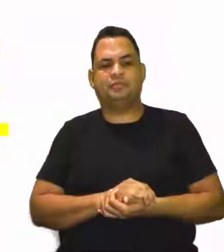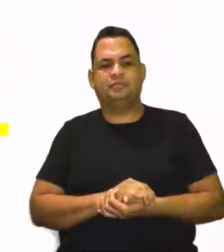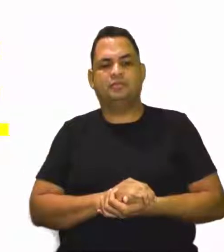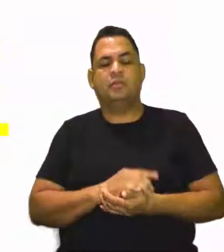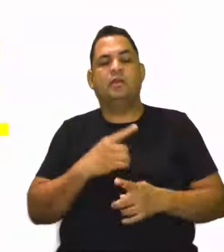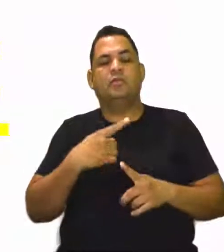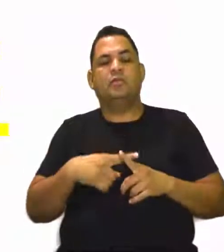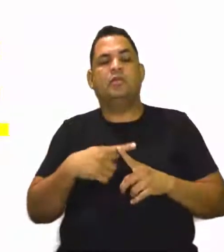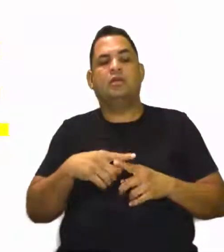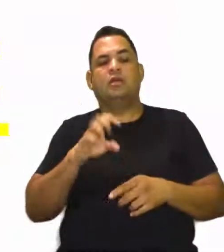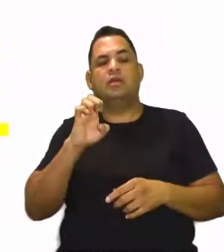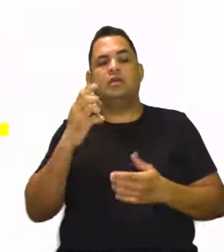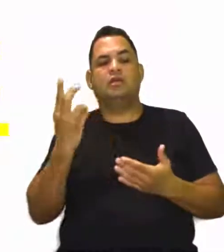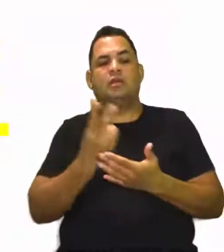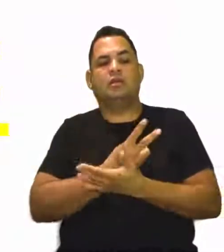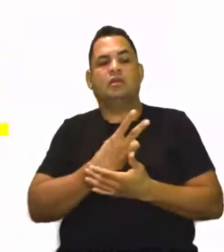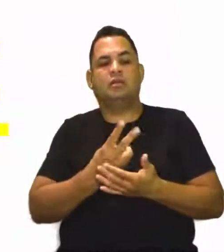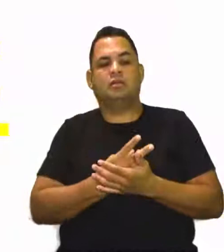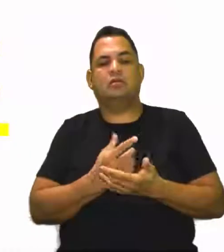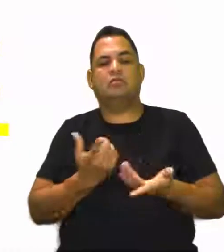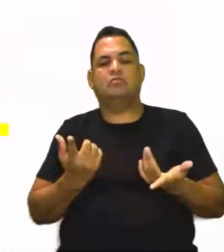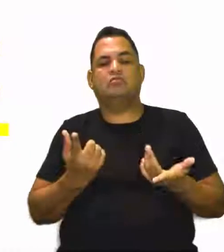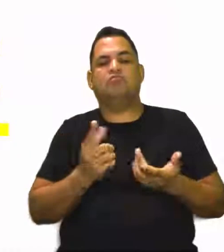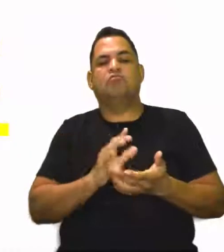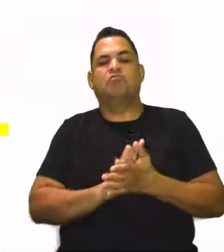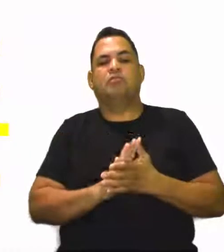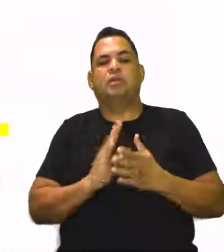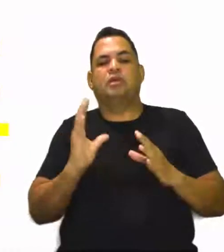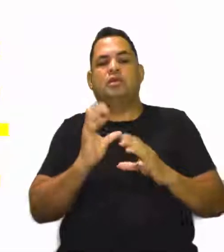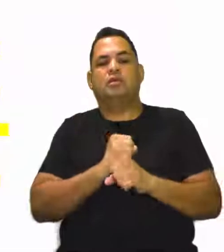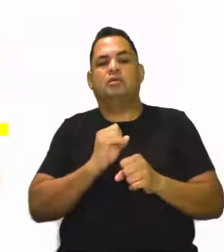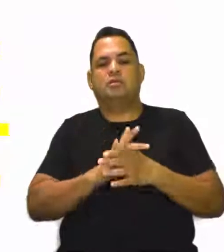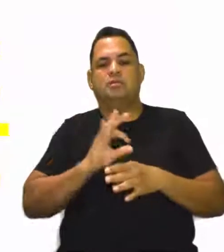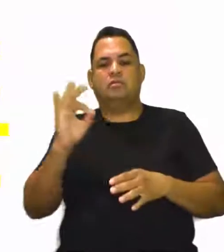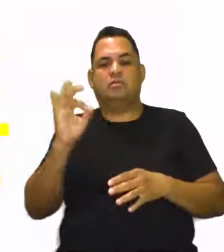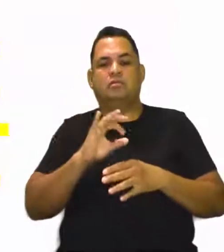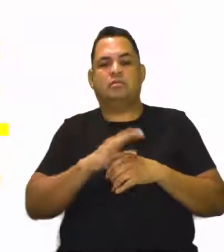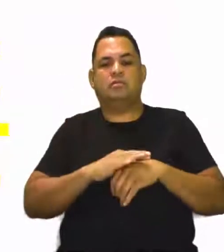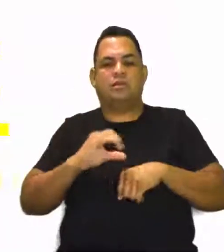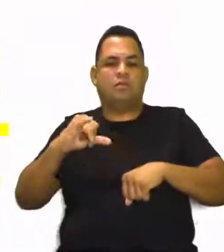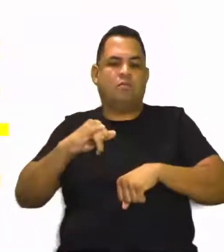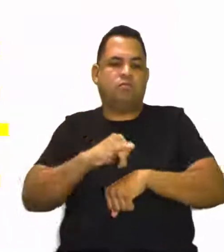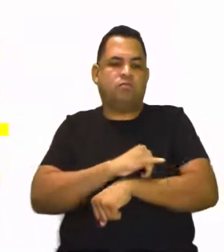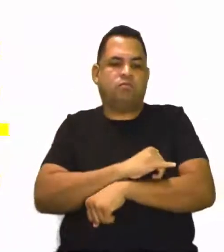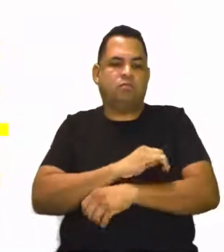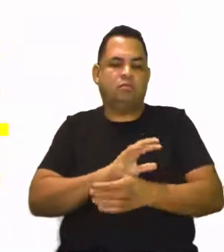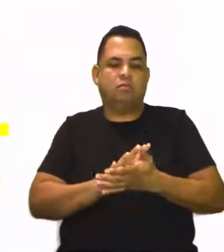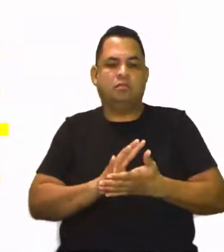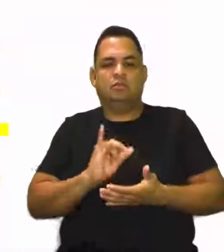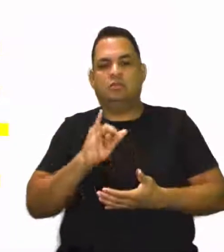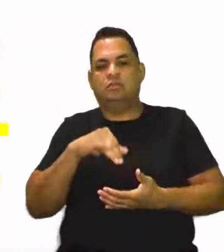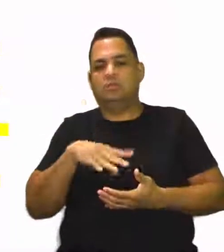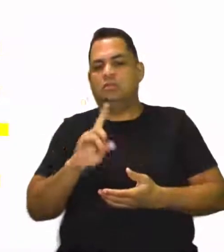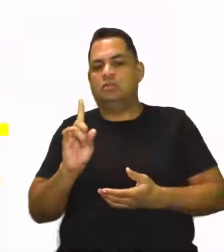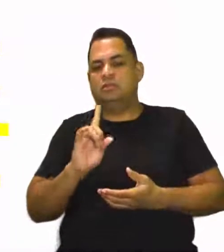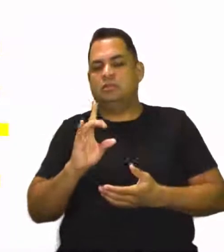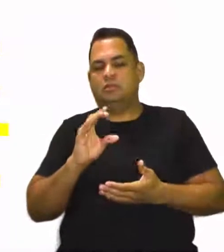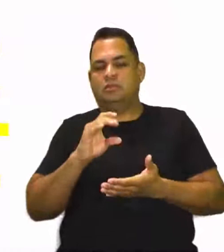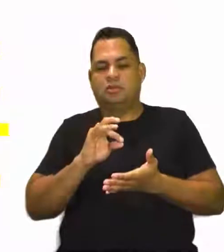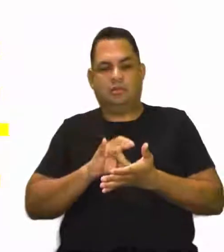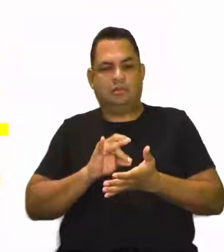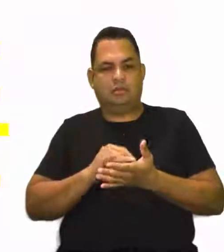E por que não é a E? Porque ele diz que é calculado o percentual de gordura. E, na verdade, é o índice de massa